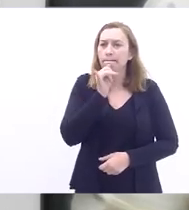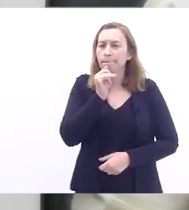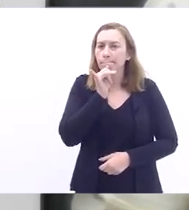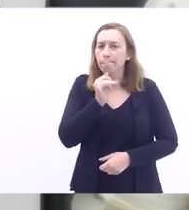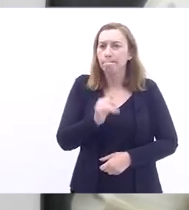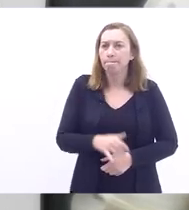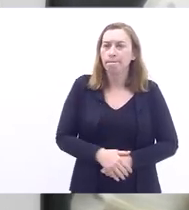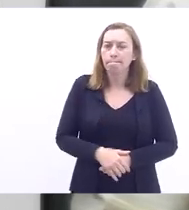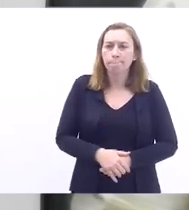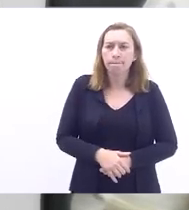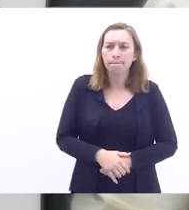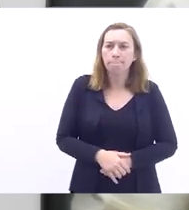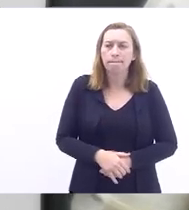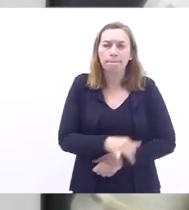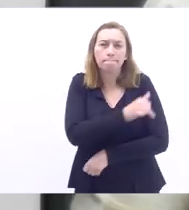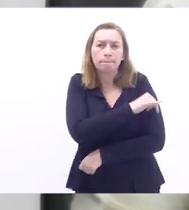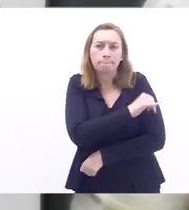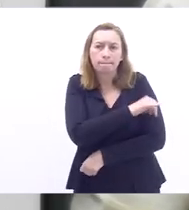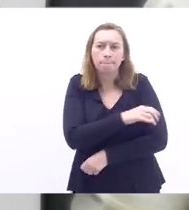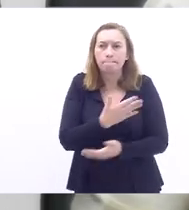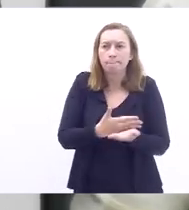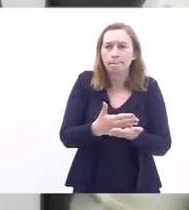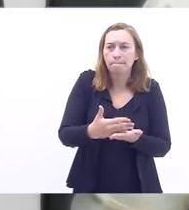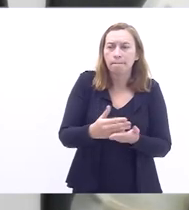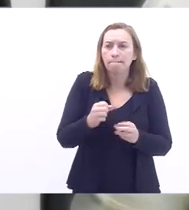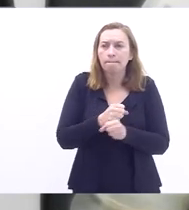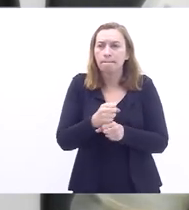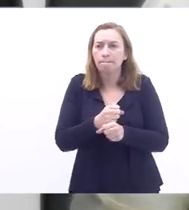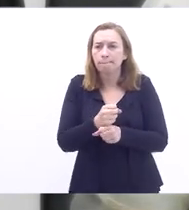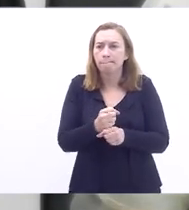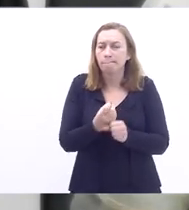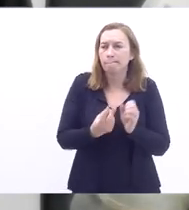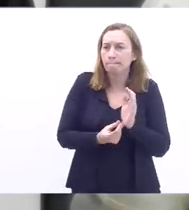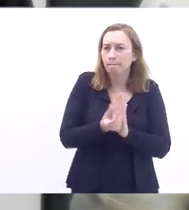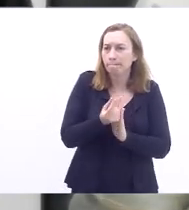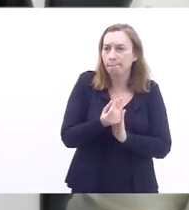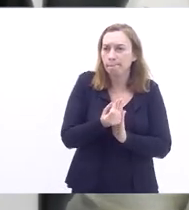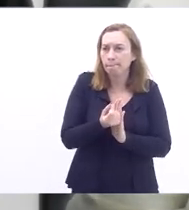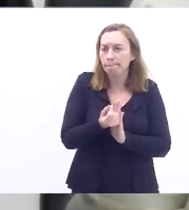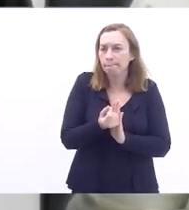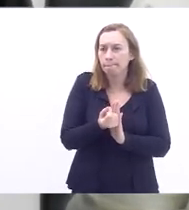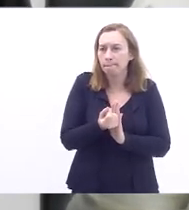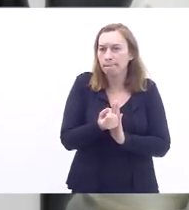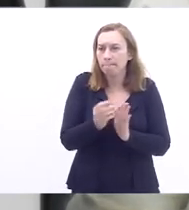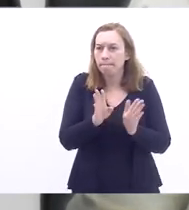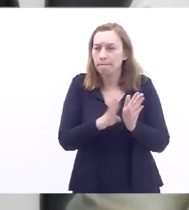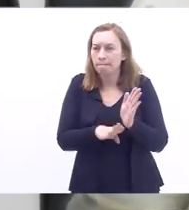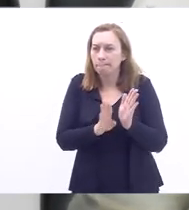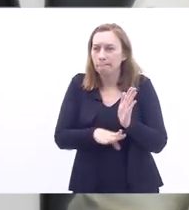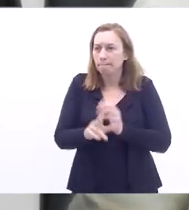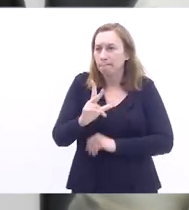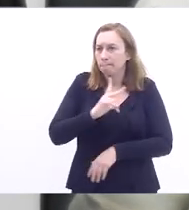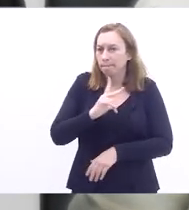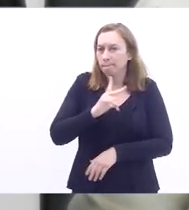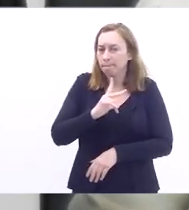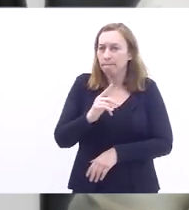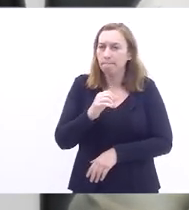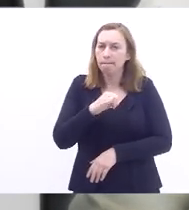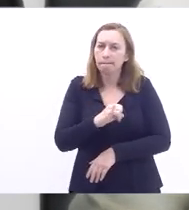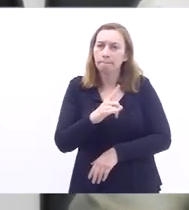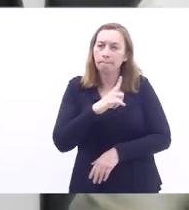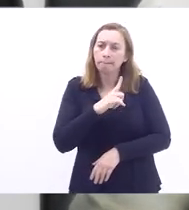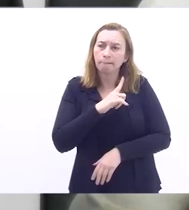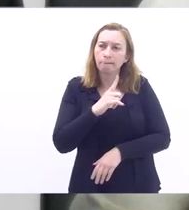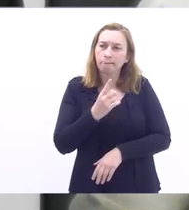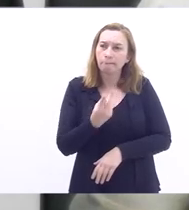o hotel do Rio de Janeiro no início do ano faz orçamento aumento do espécime pessoal E se tivesse